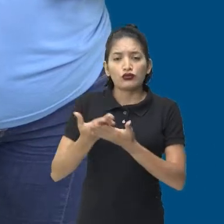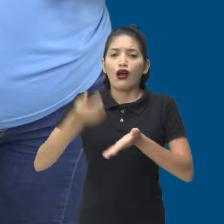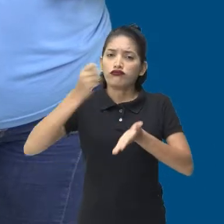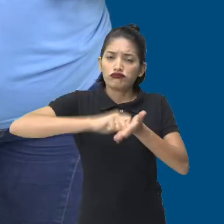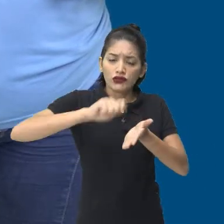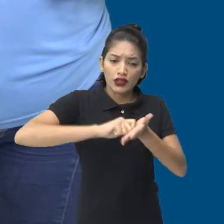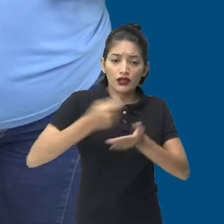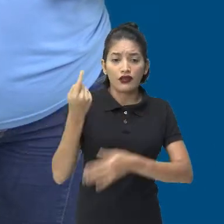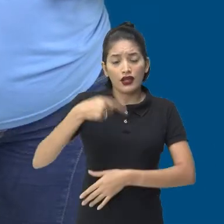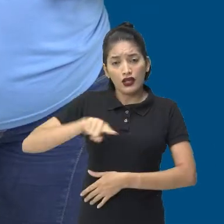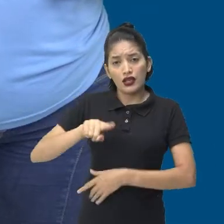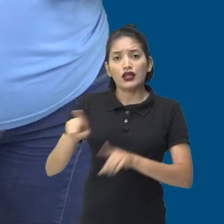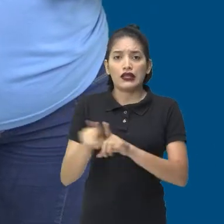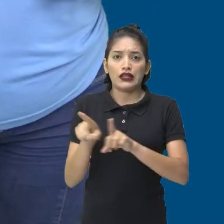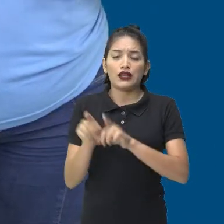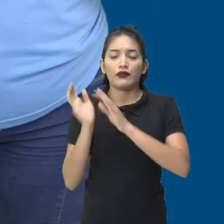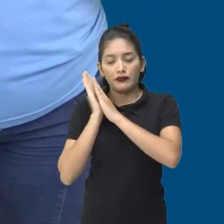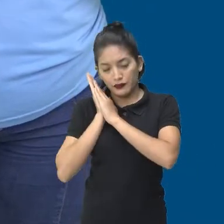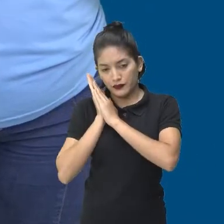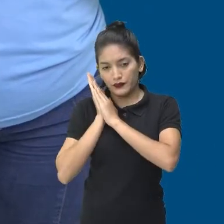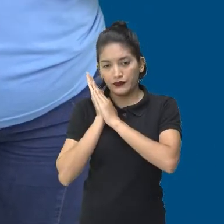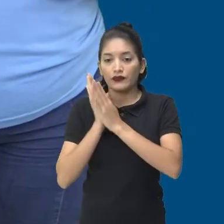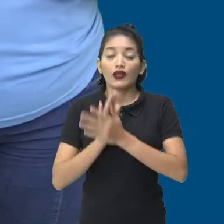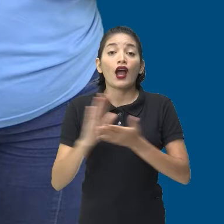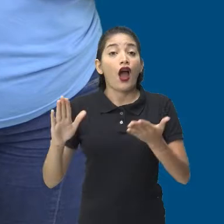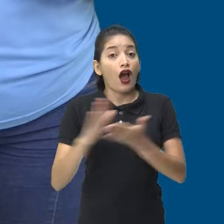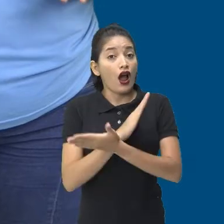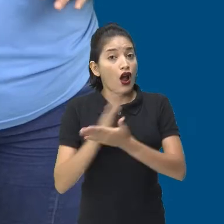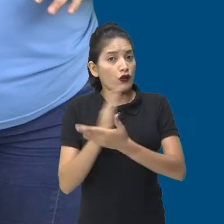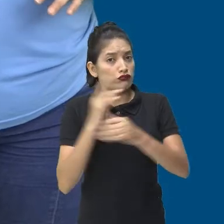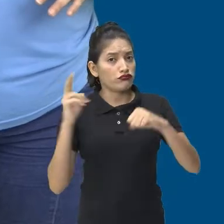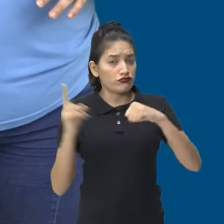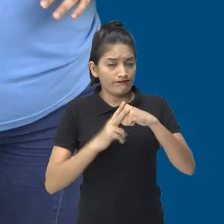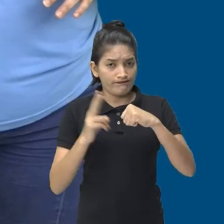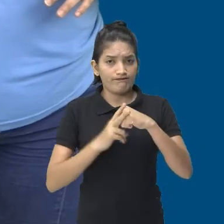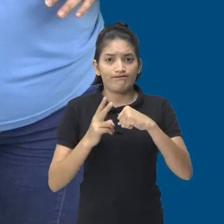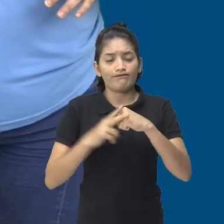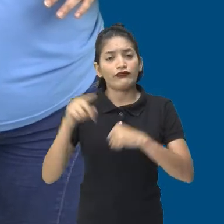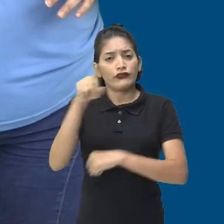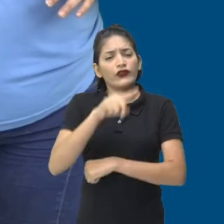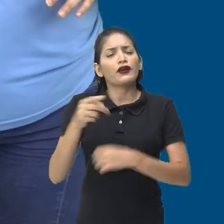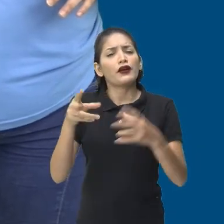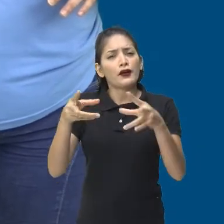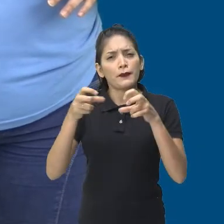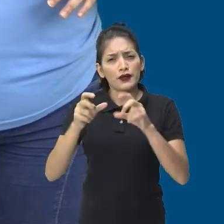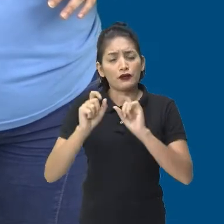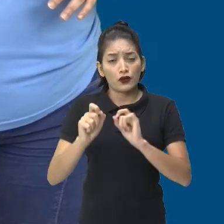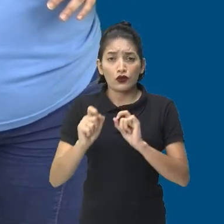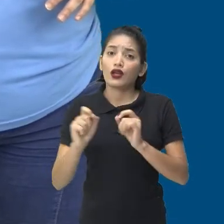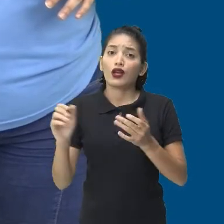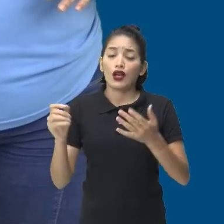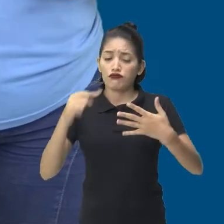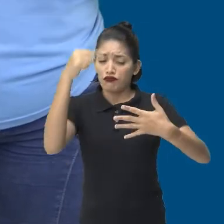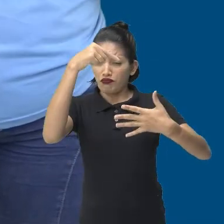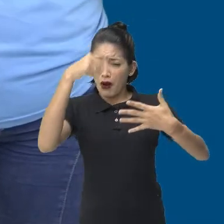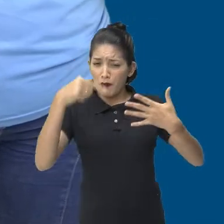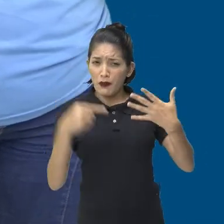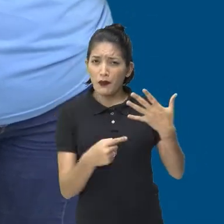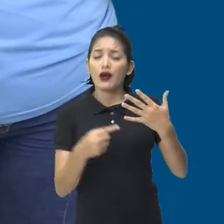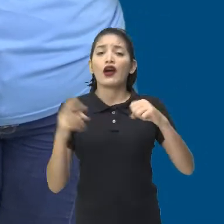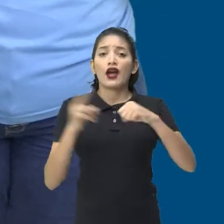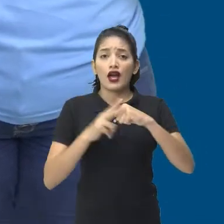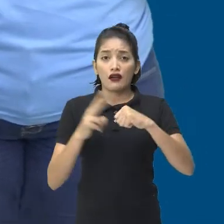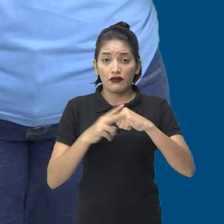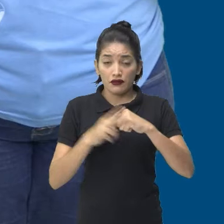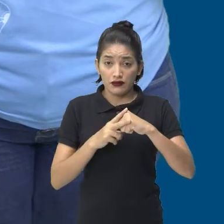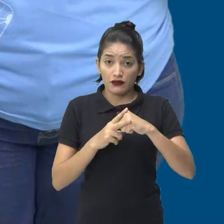escrever e dormir. Aqui é o exemplo de alguns verbos. Você pode observar que todos esses verbos estão na sua